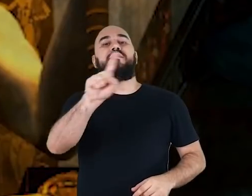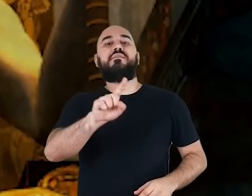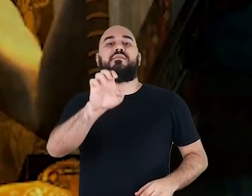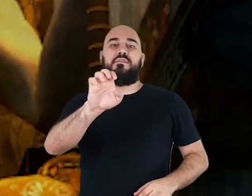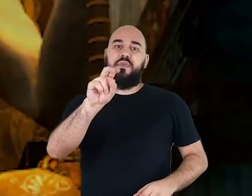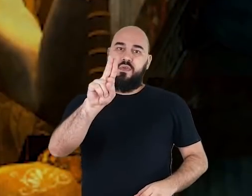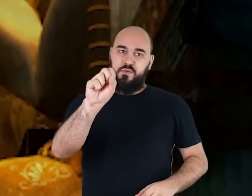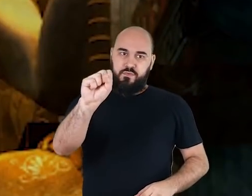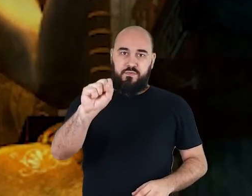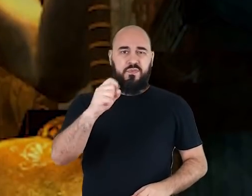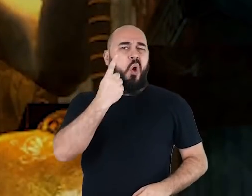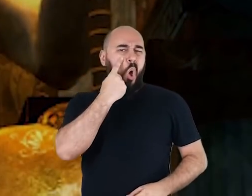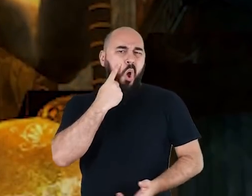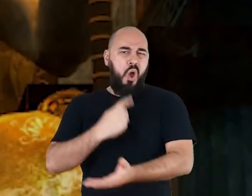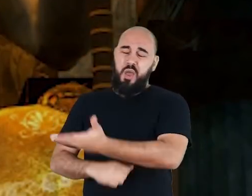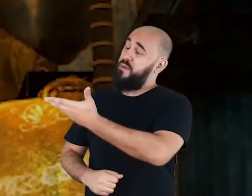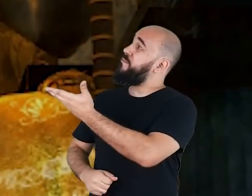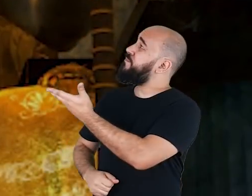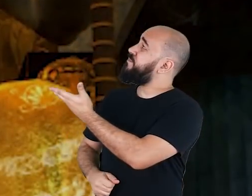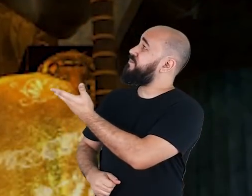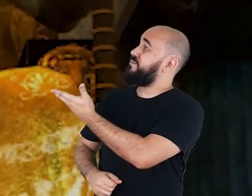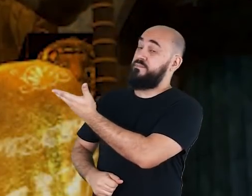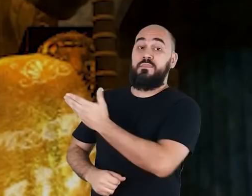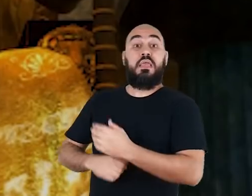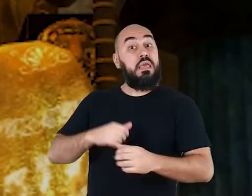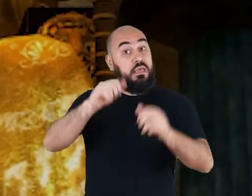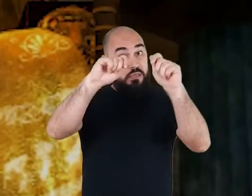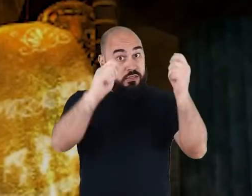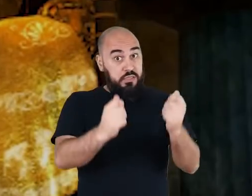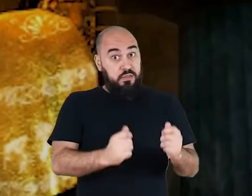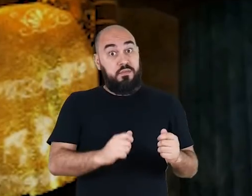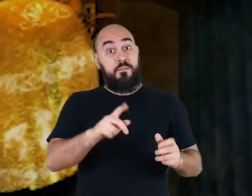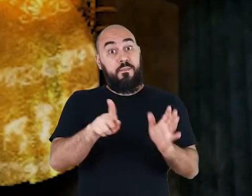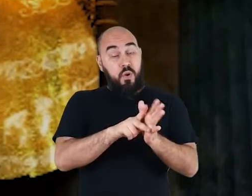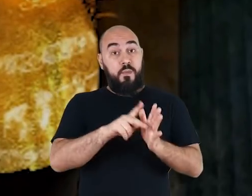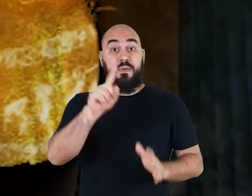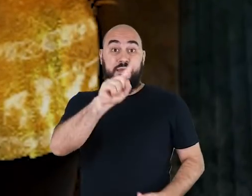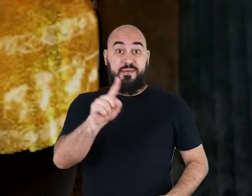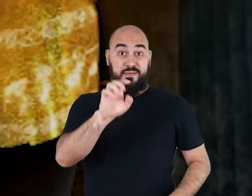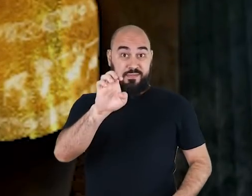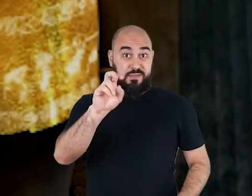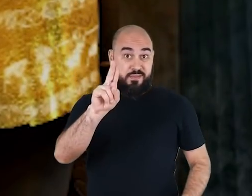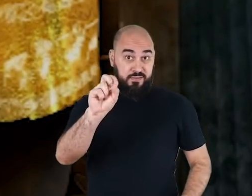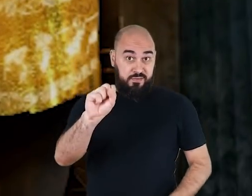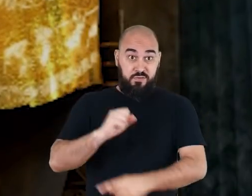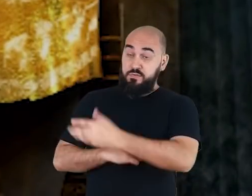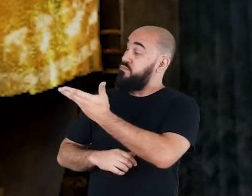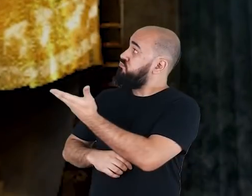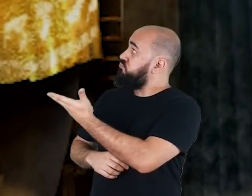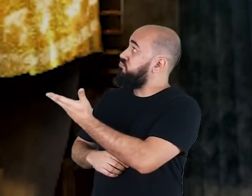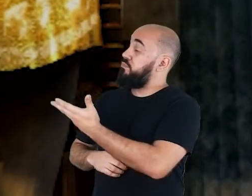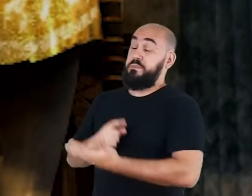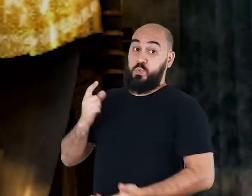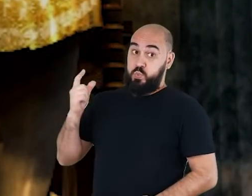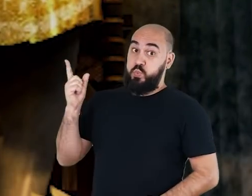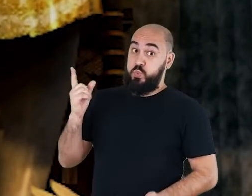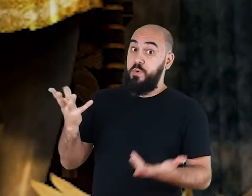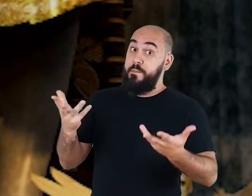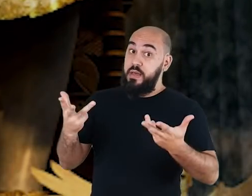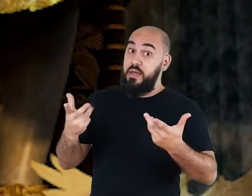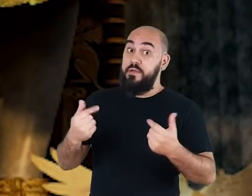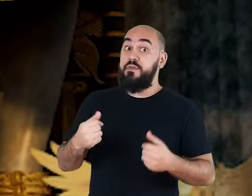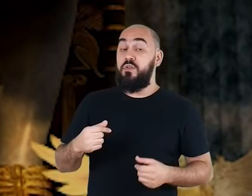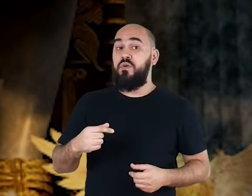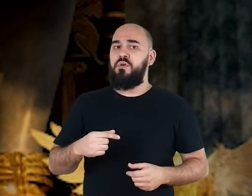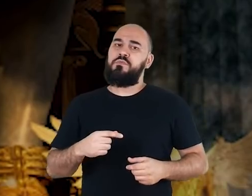de como seria essa estátua de Zeus Olímpicos. Esta realmente era uma das maravilhas do mundo antigo.